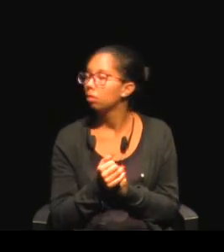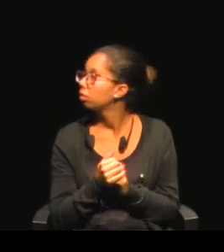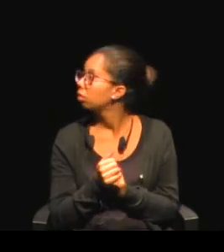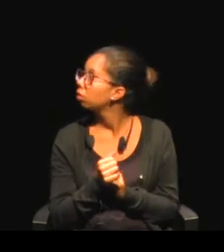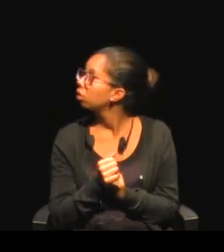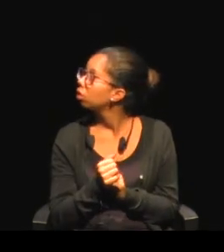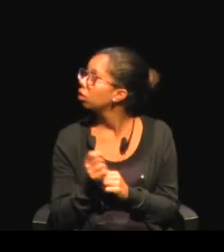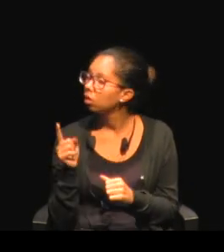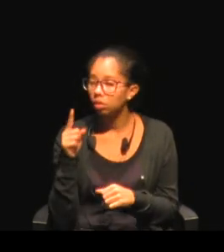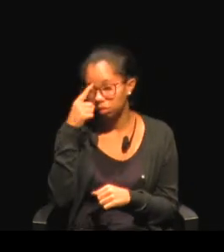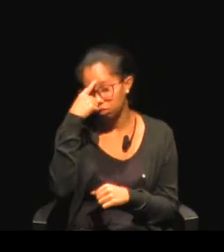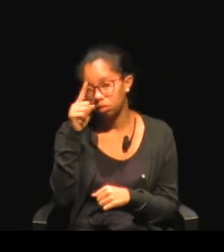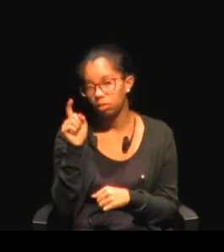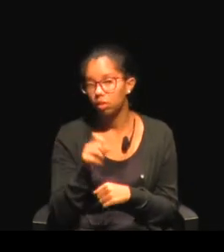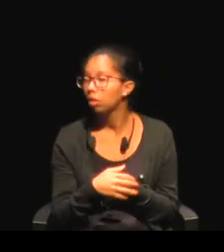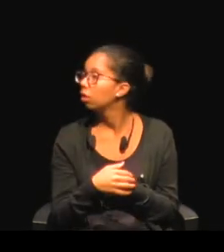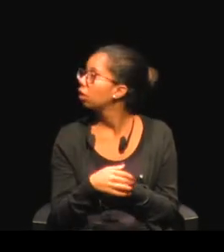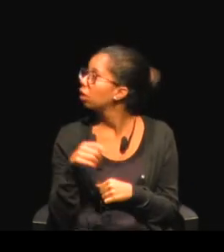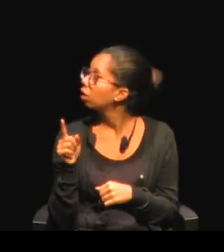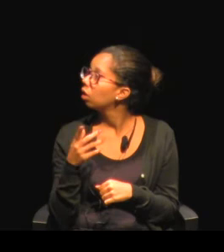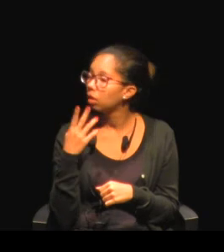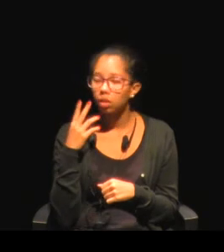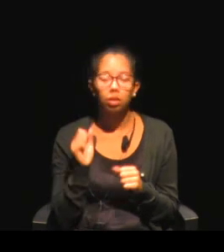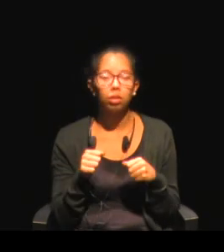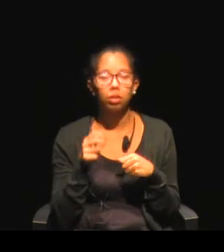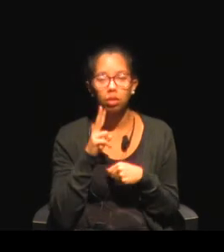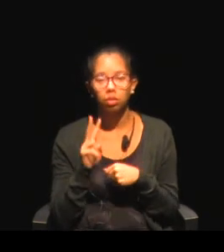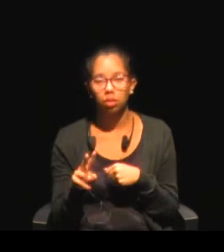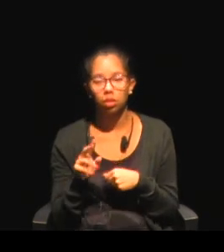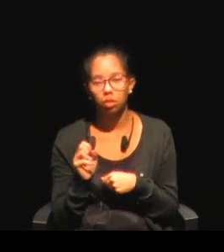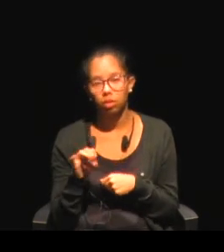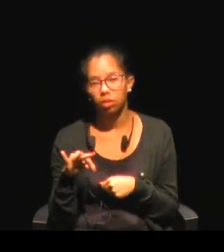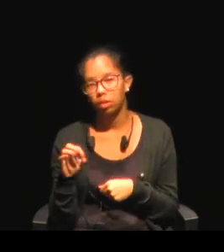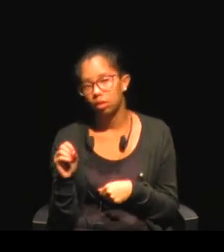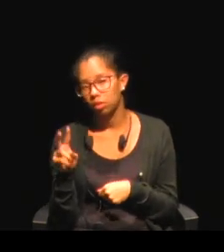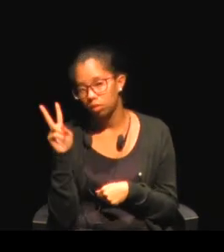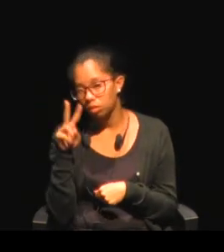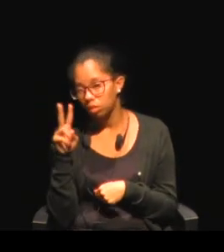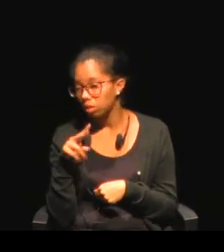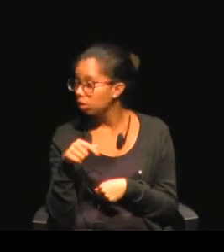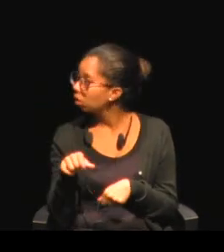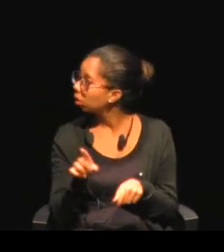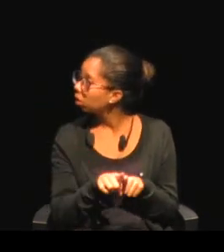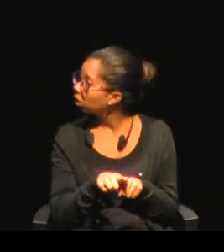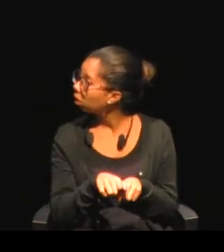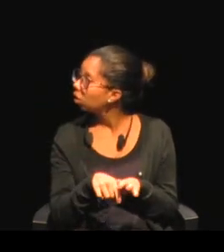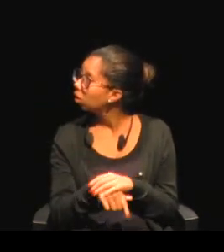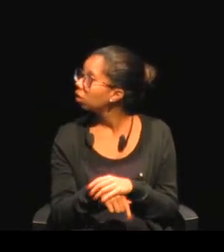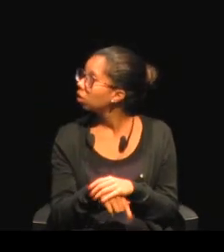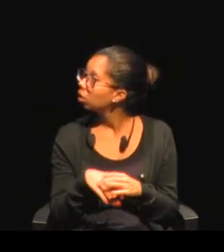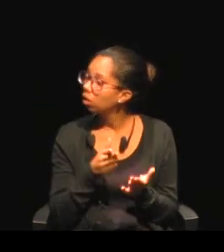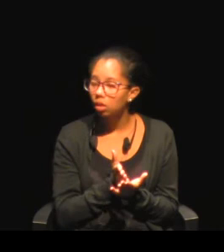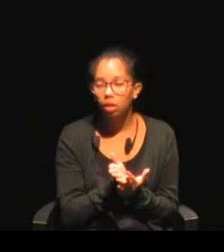as cidades eram isso, quer dizer, essa é a igreja, aqui tinha o colégio dos padres, a casa das